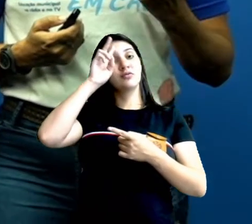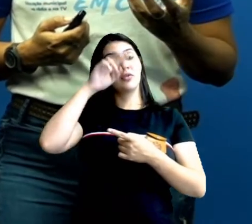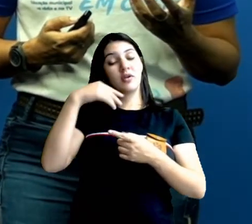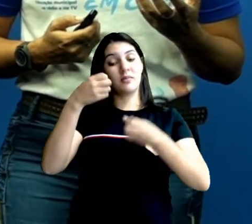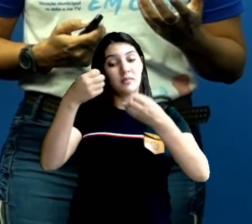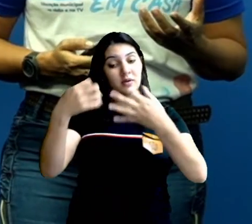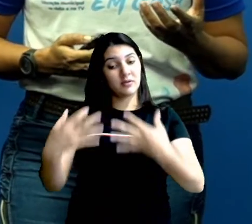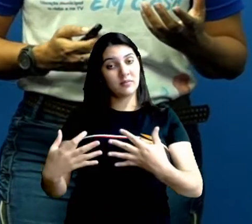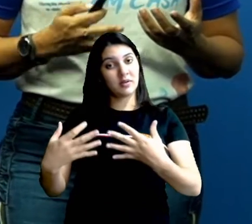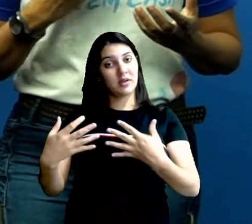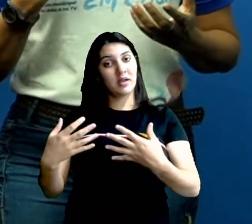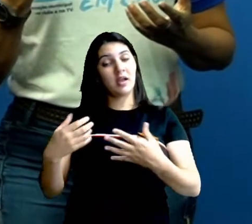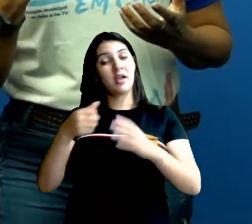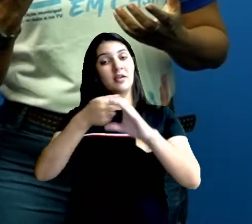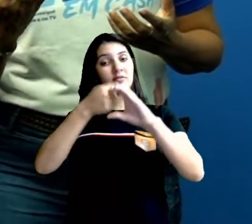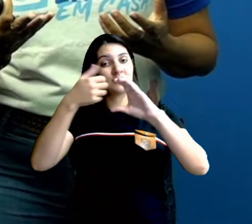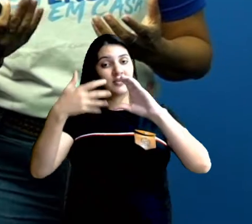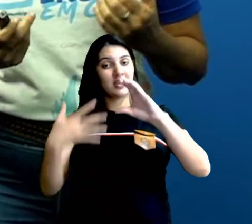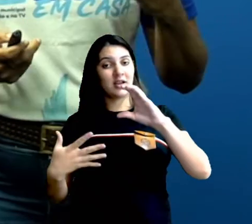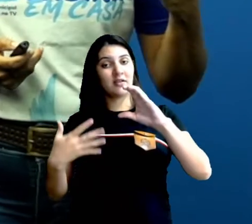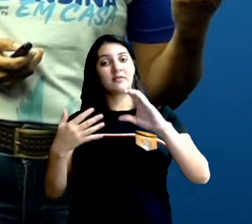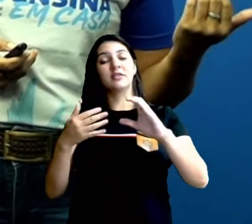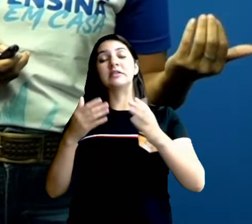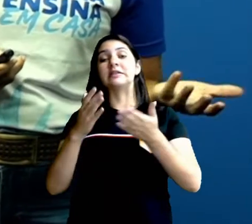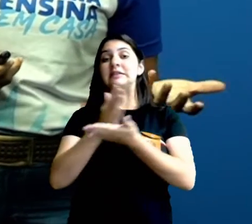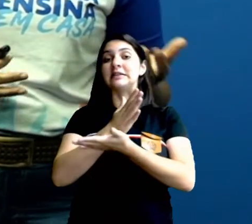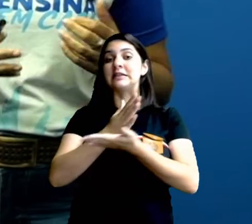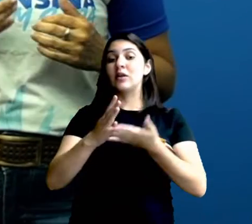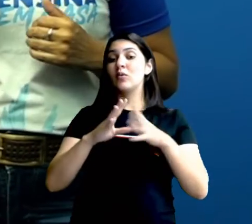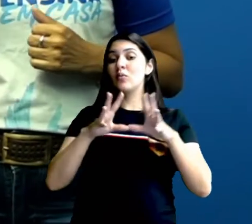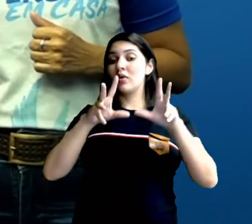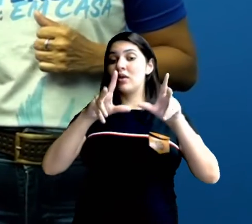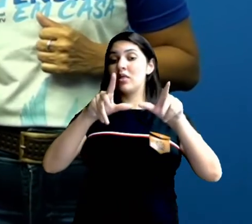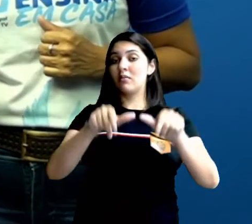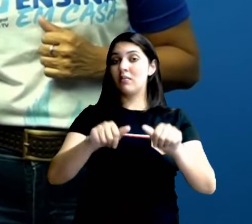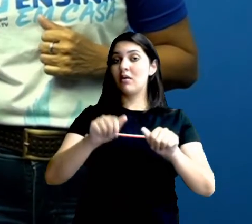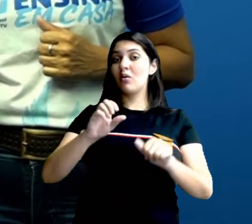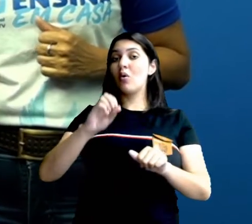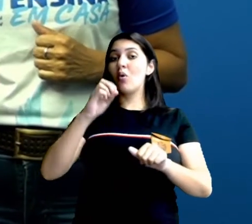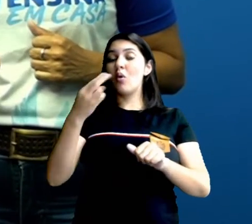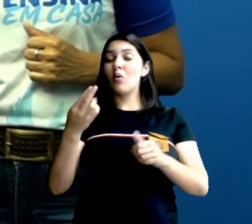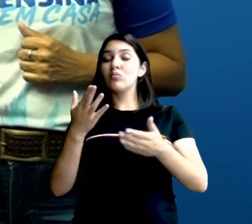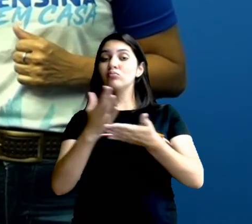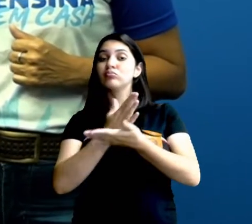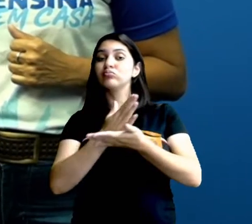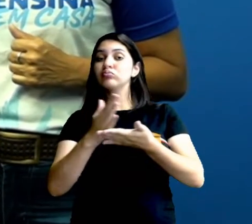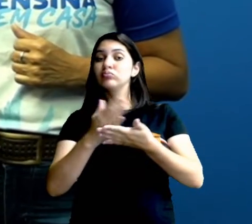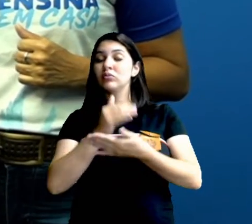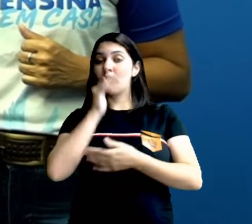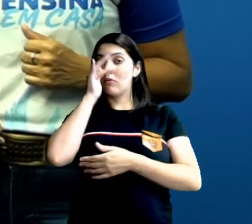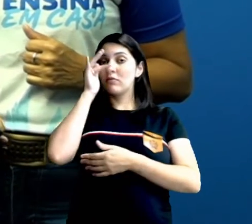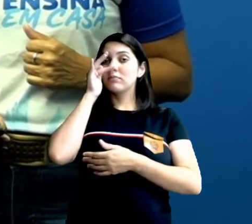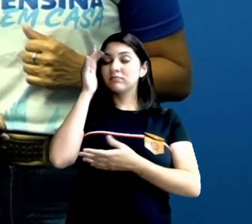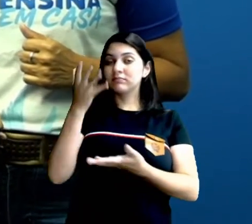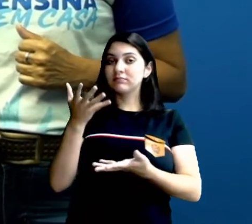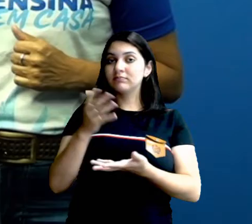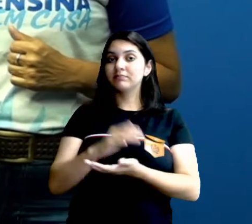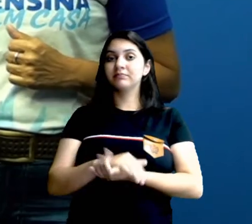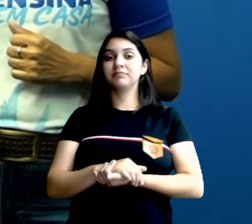para explicar as características de algum animal ou de alguma planta.